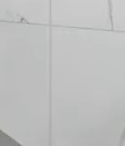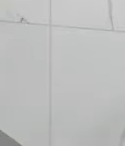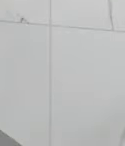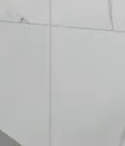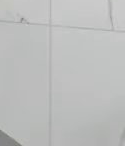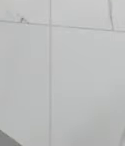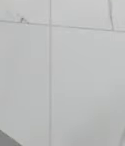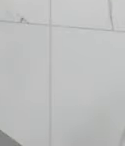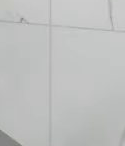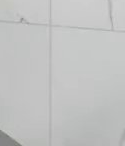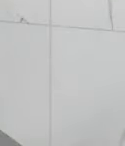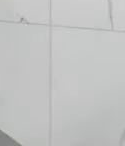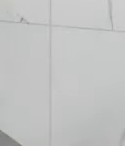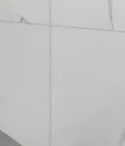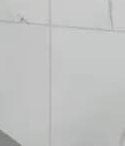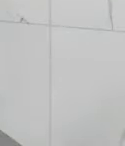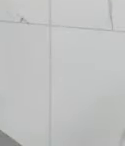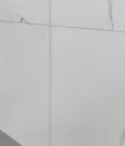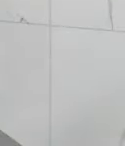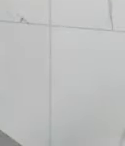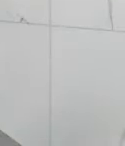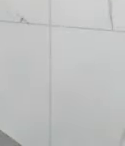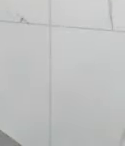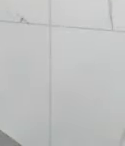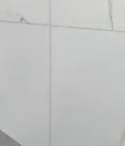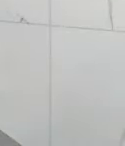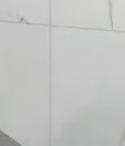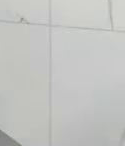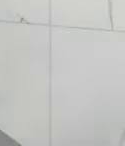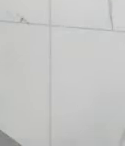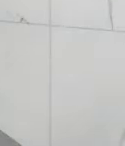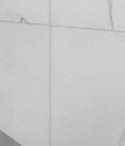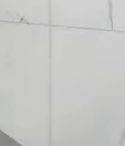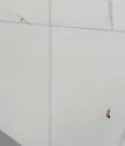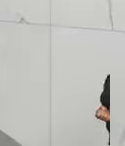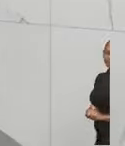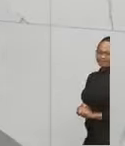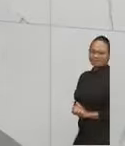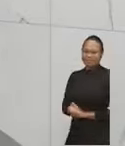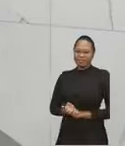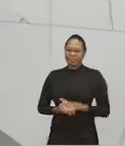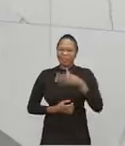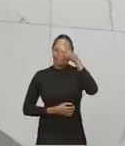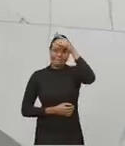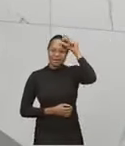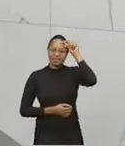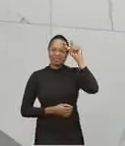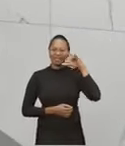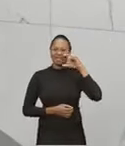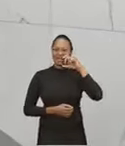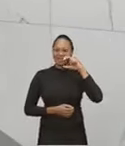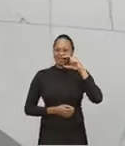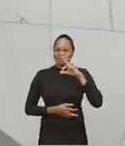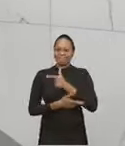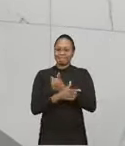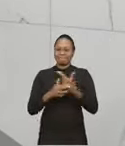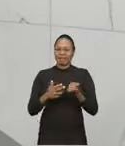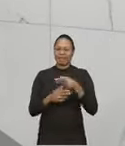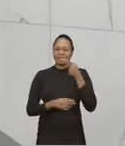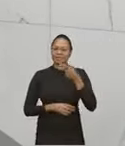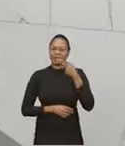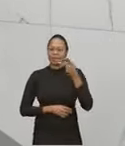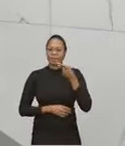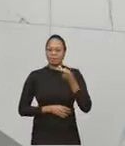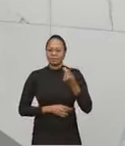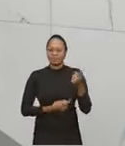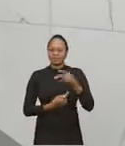vezes vieram ao prefeito Elinaldo quando o viaduto parou. Por várias vezes vieram a oposição